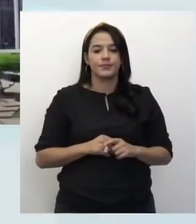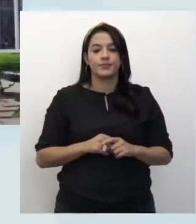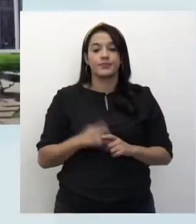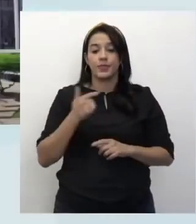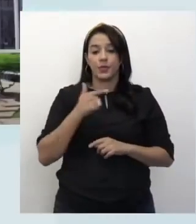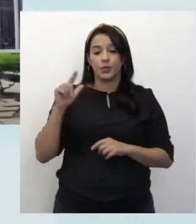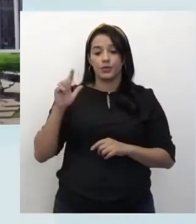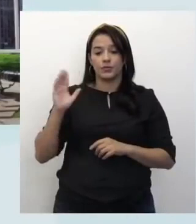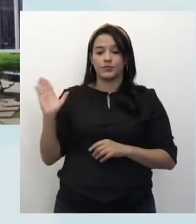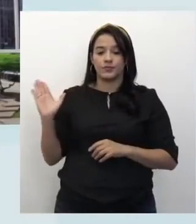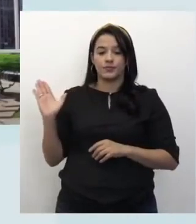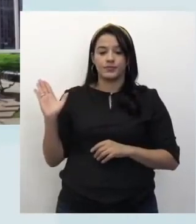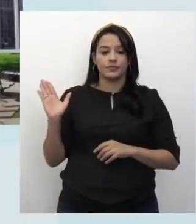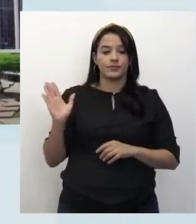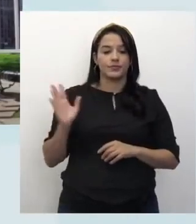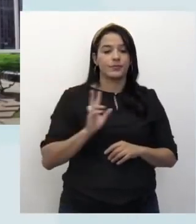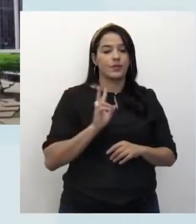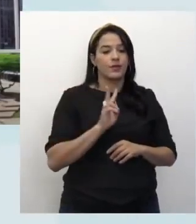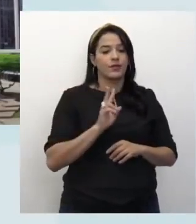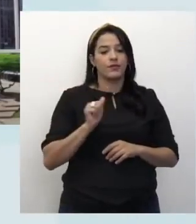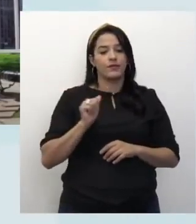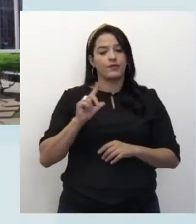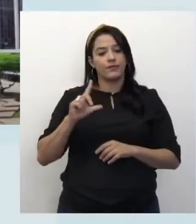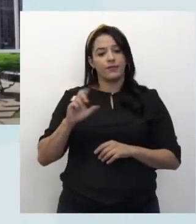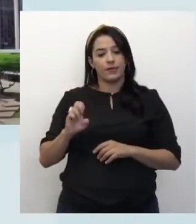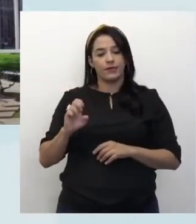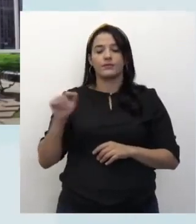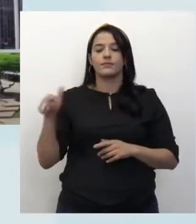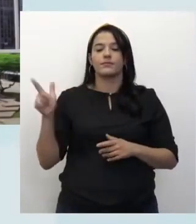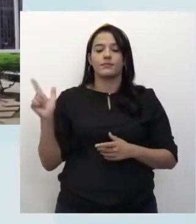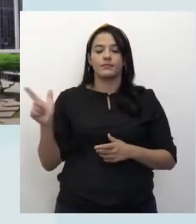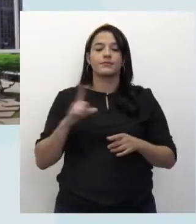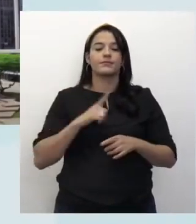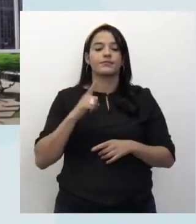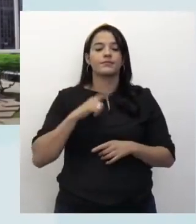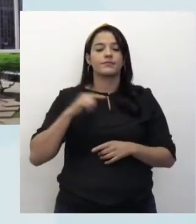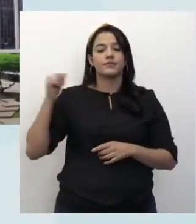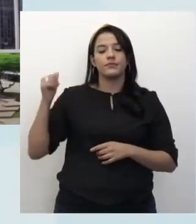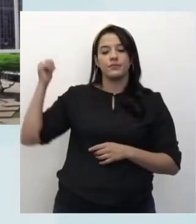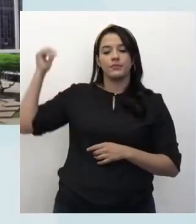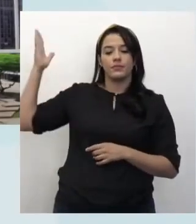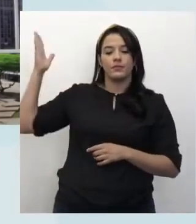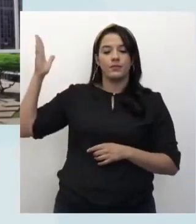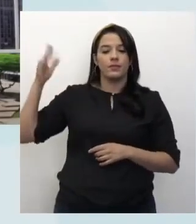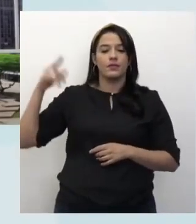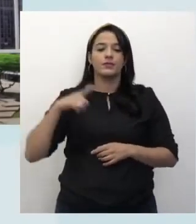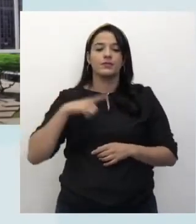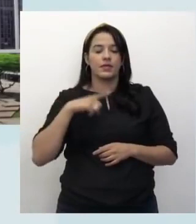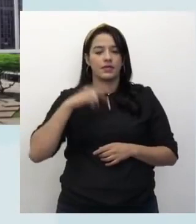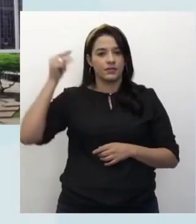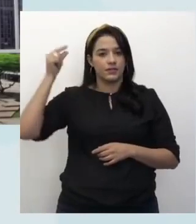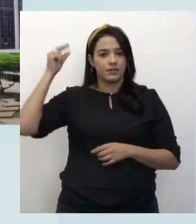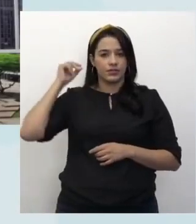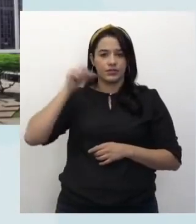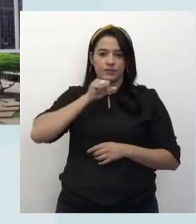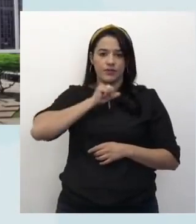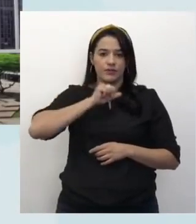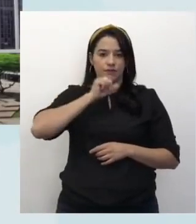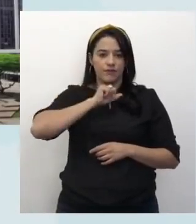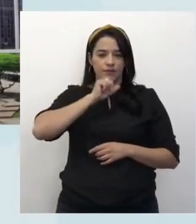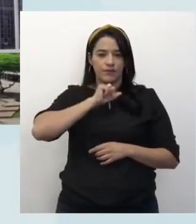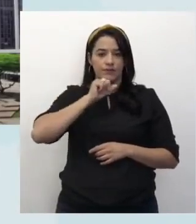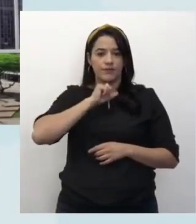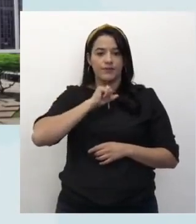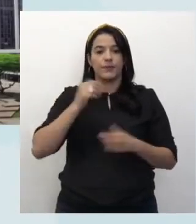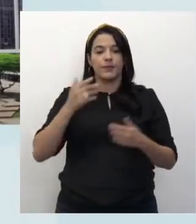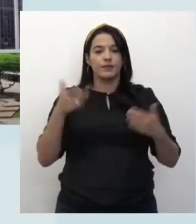do Anhangabaú, né? O Vale do Anhangabaú, nós temos aí a foto antiga do Vale do Anhangabaú, fazendo